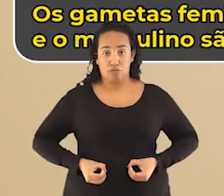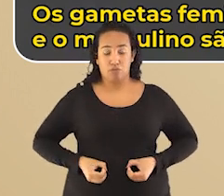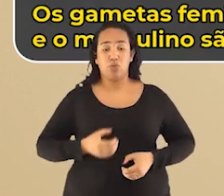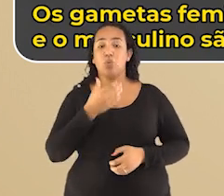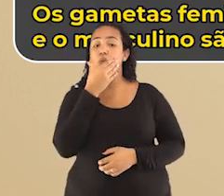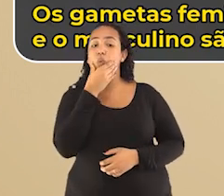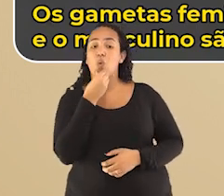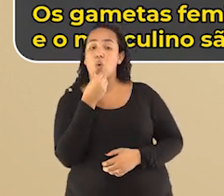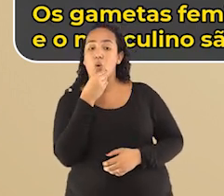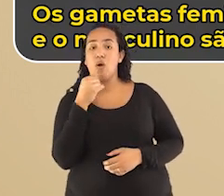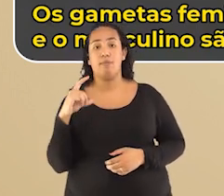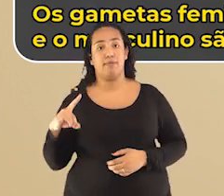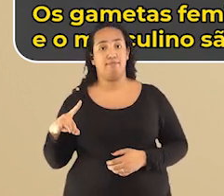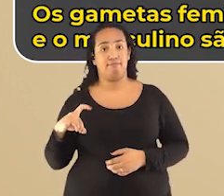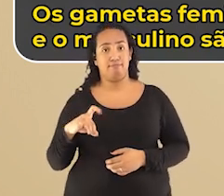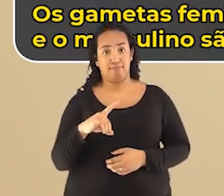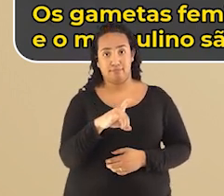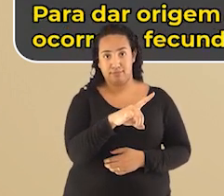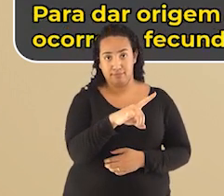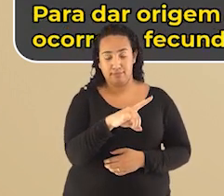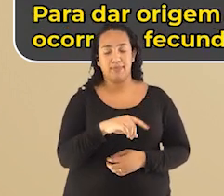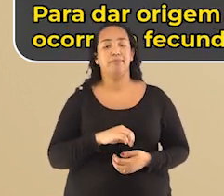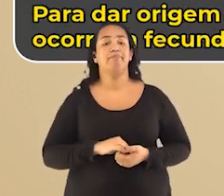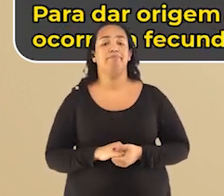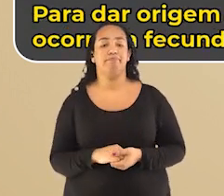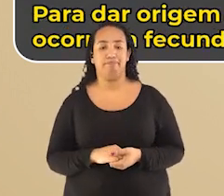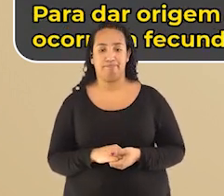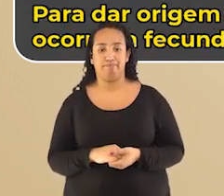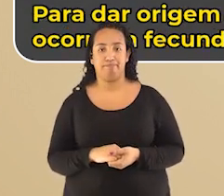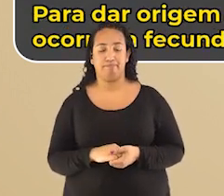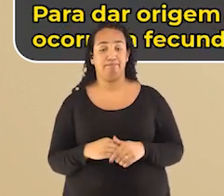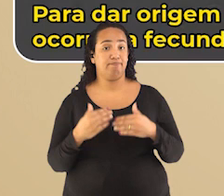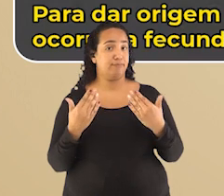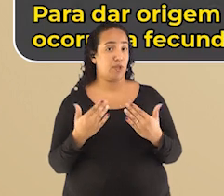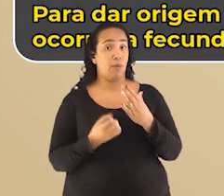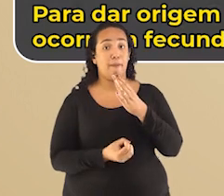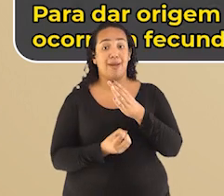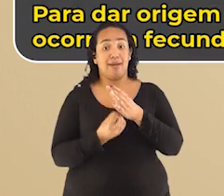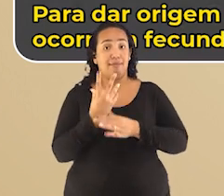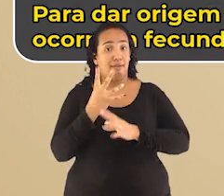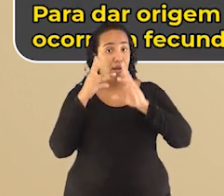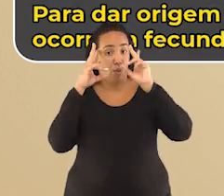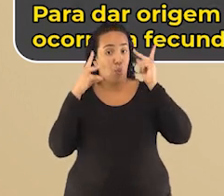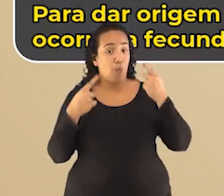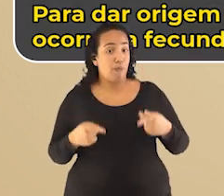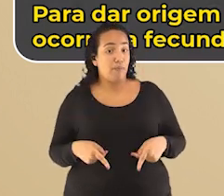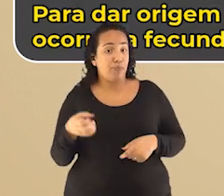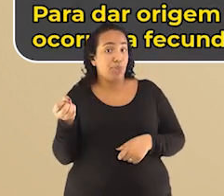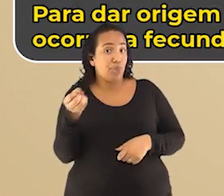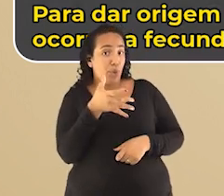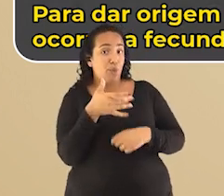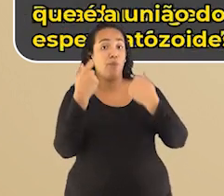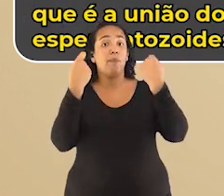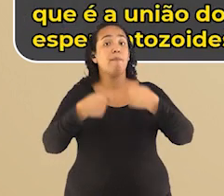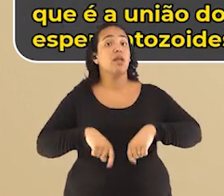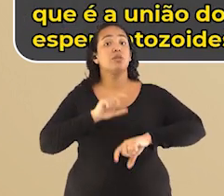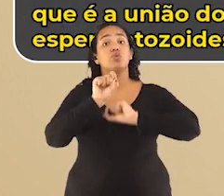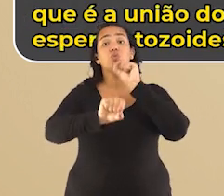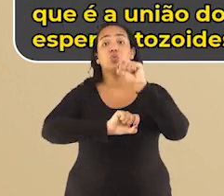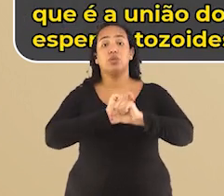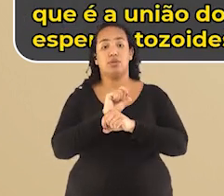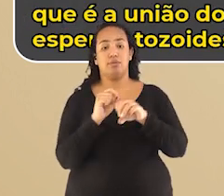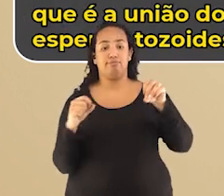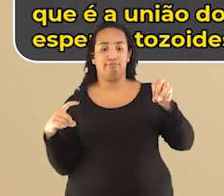ovócitos e o masculino são os espermatozoides. Para dar origem a um novo indivíduo, precisa ocorrer a